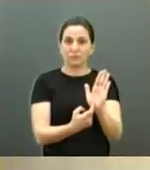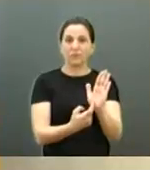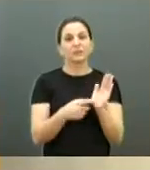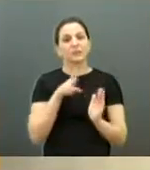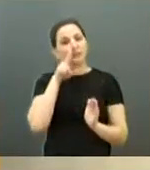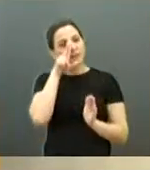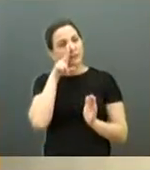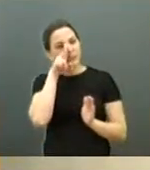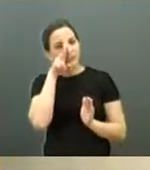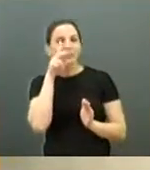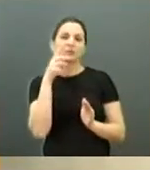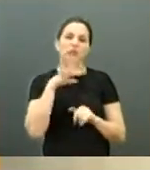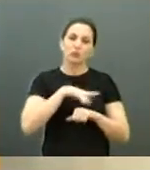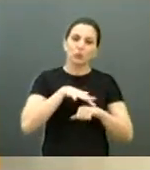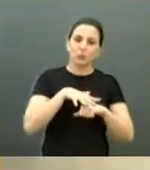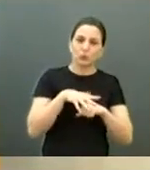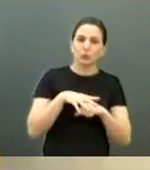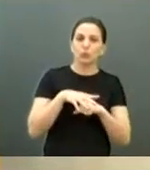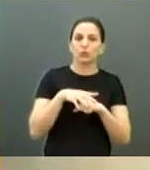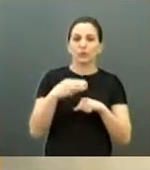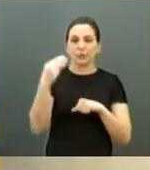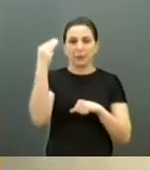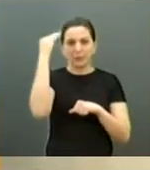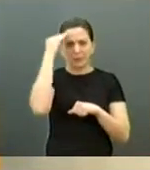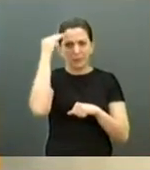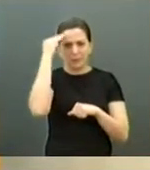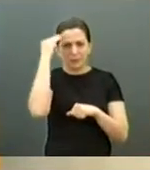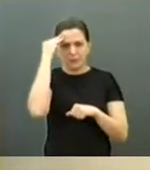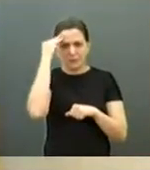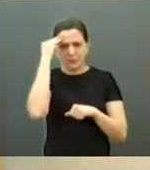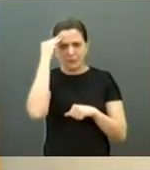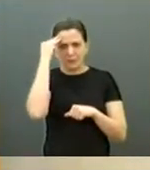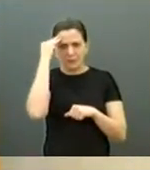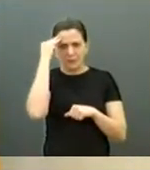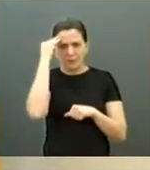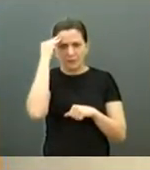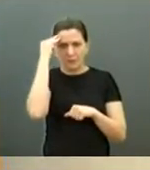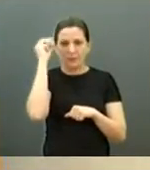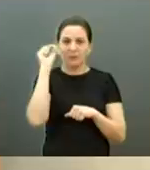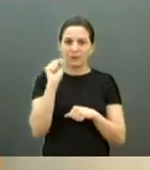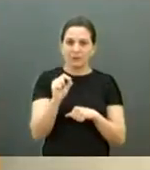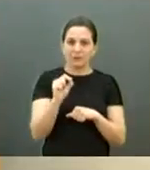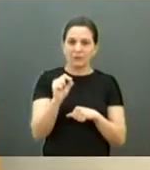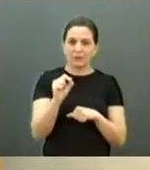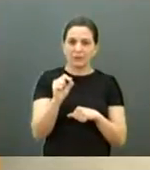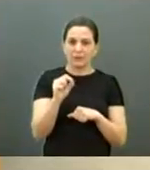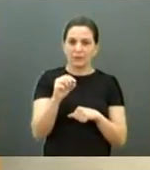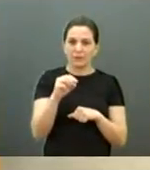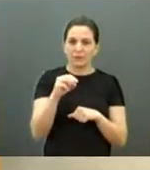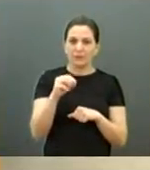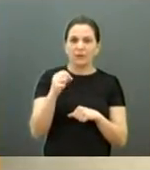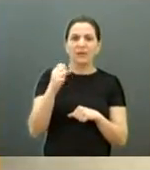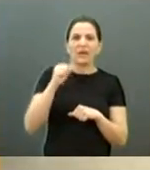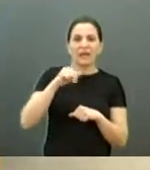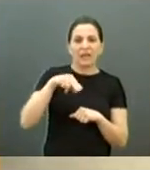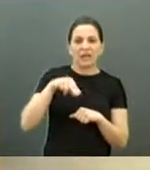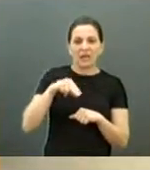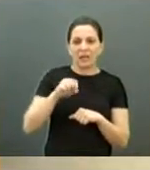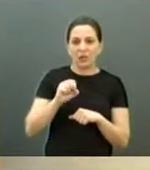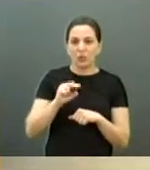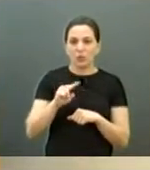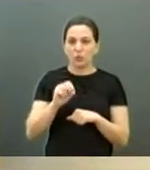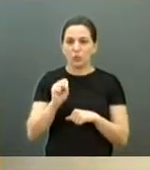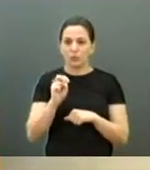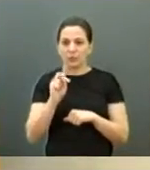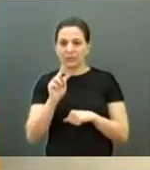grave de eminência de rotura a onde amy anea neu desmate cuca